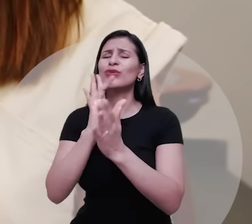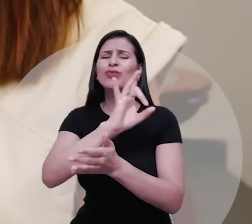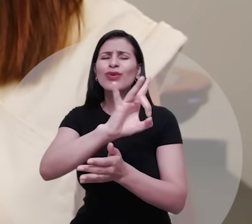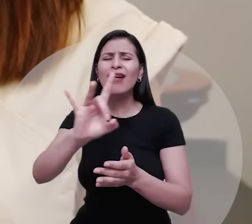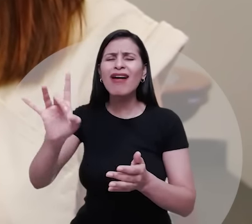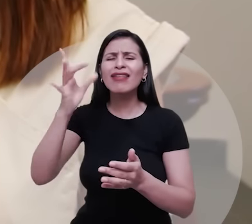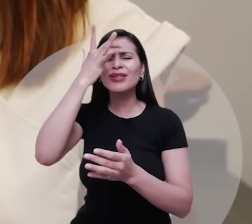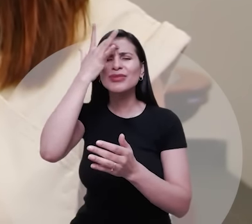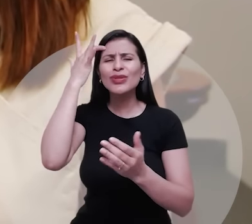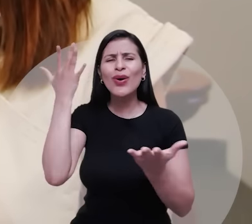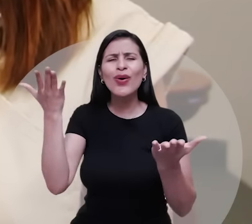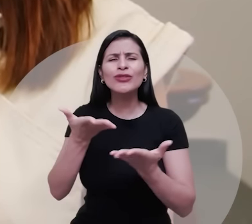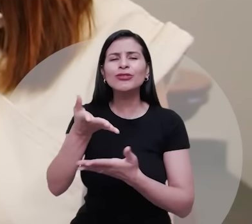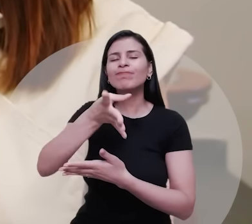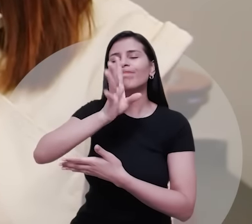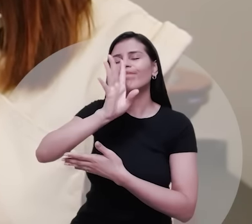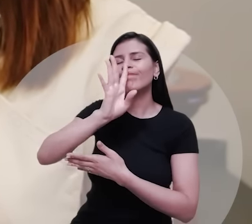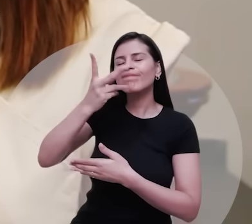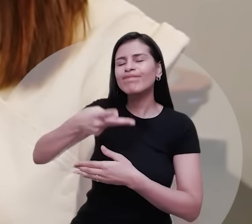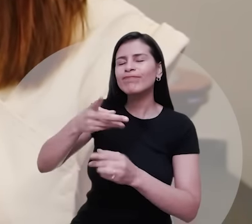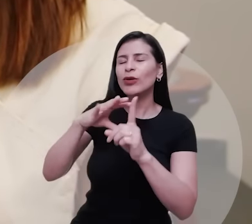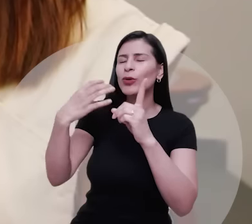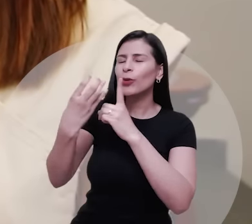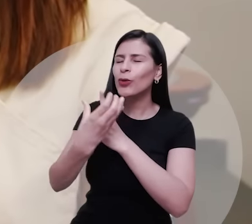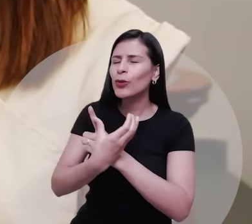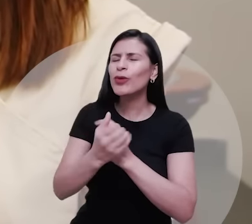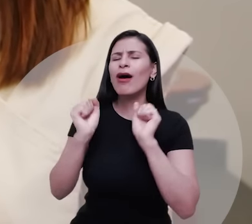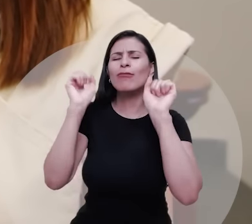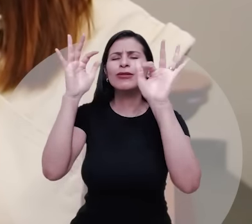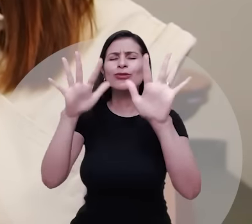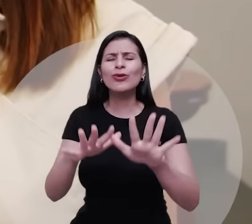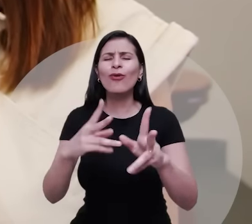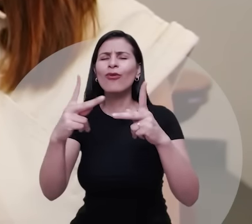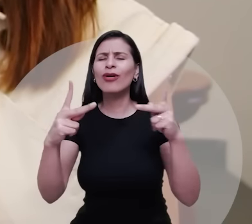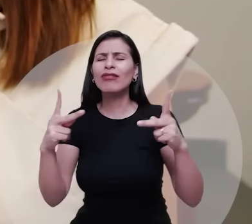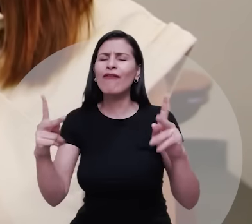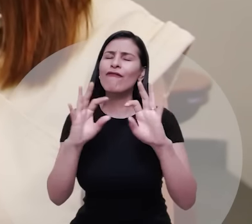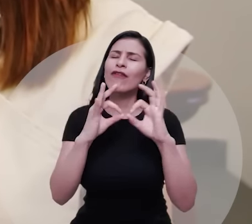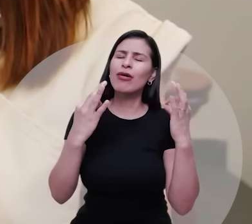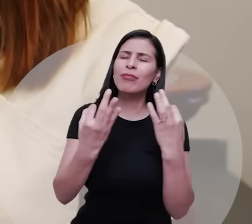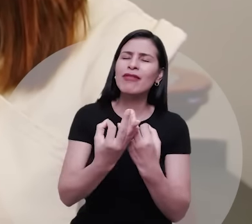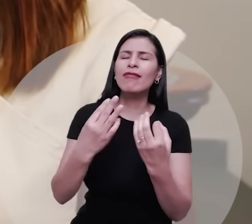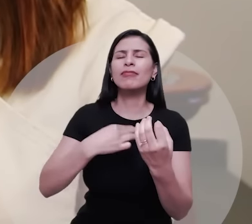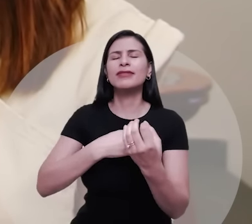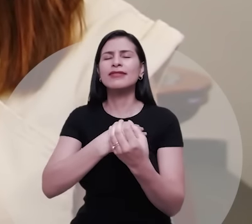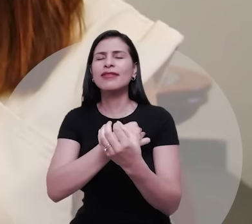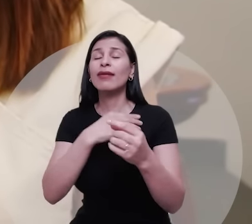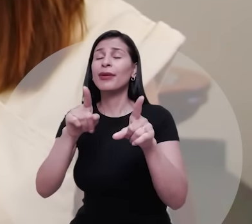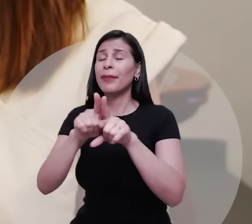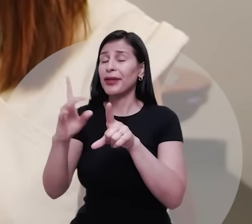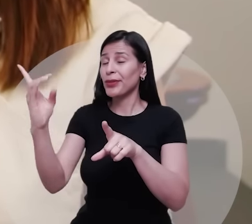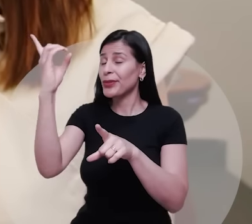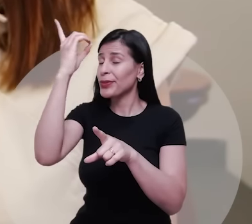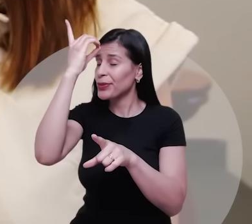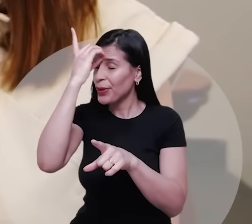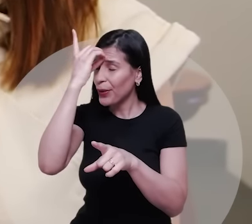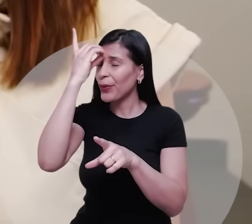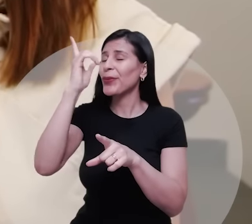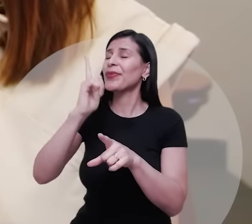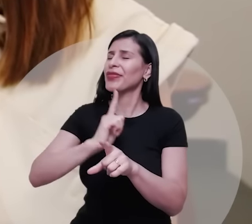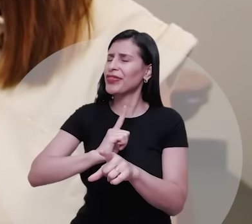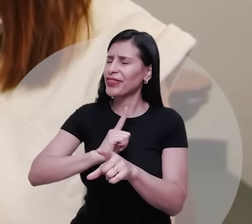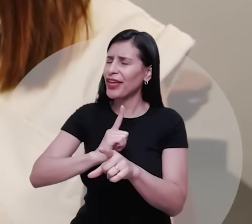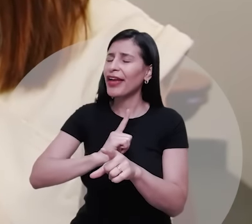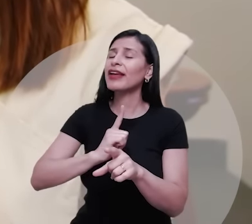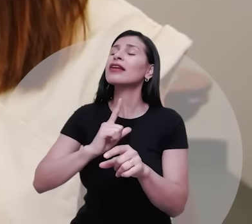esse culto, pelas famílias e ministérios, pelos dons que recebemos e pela disposição de